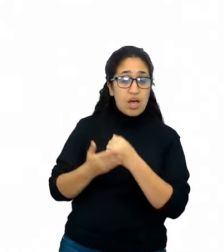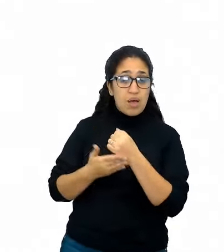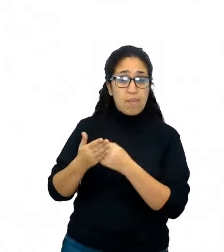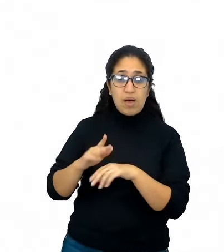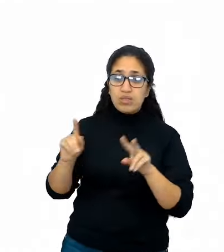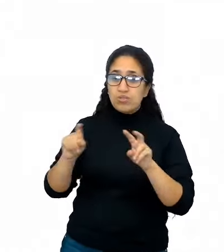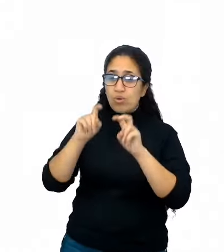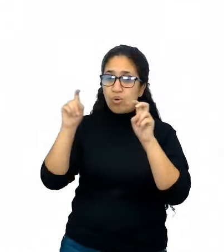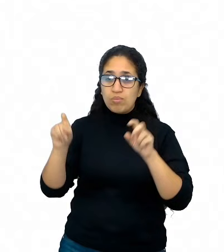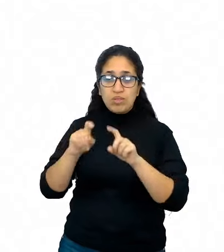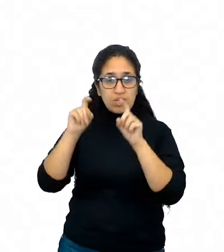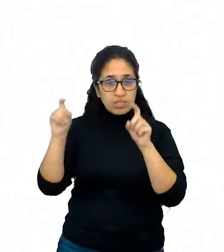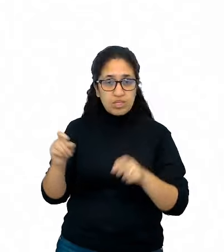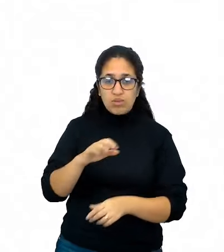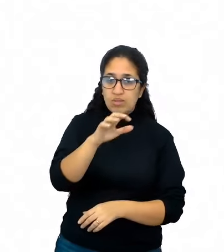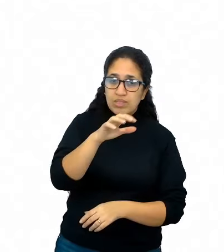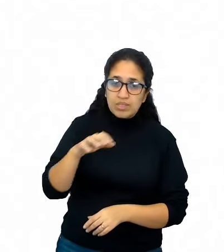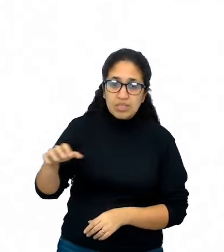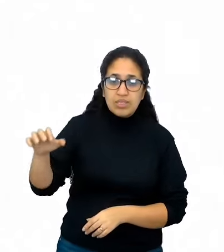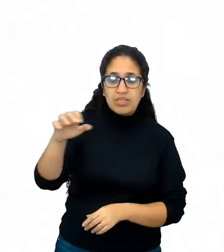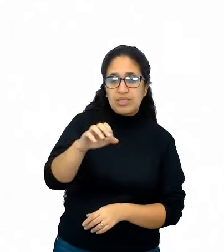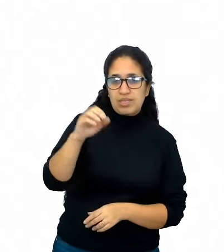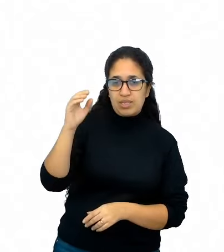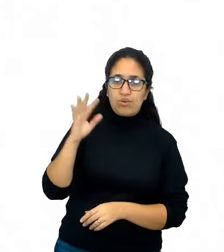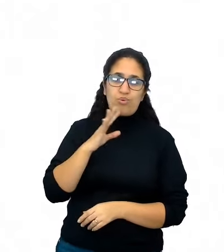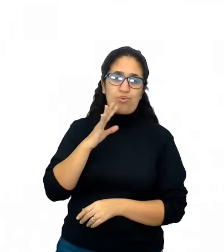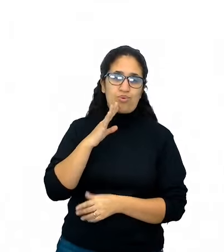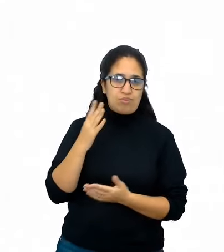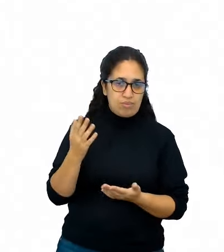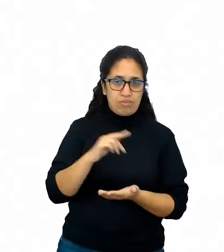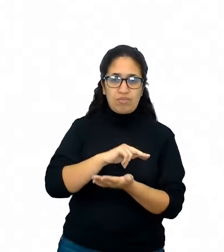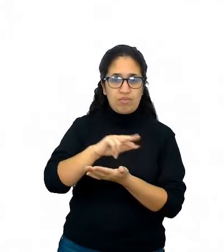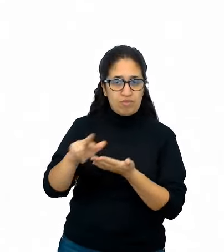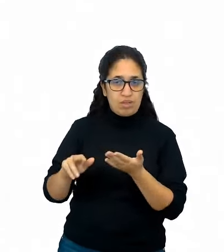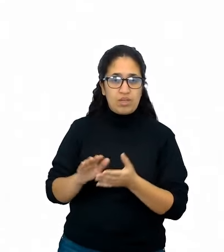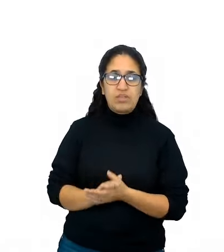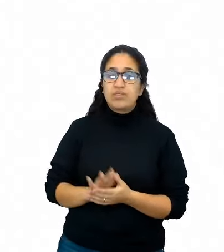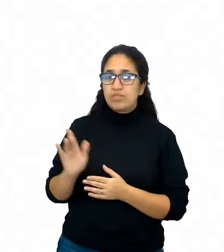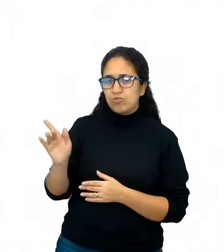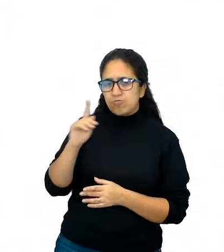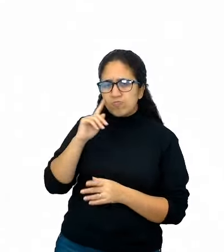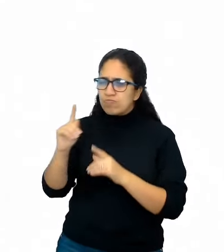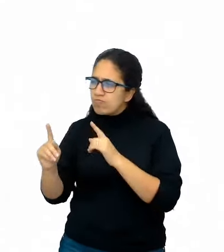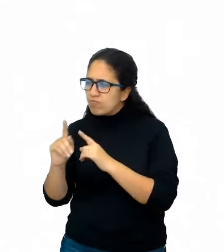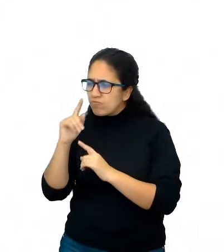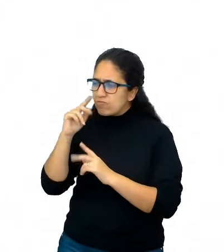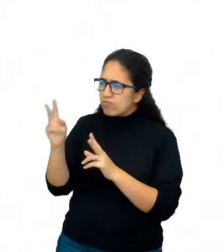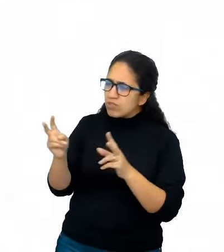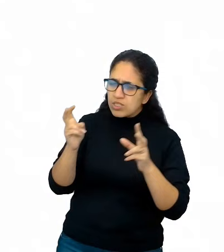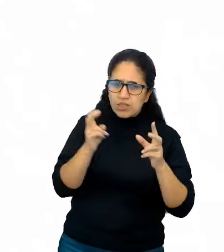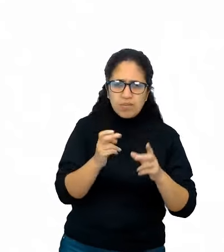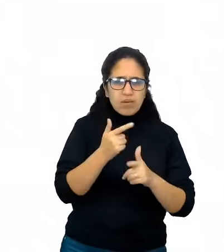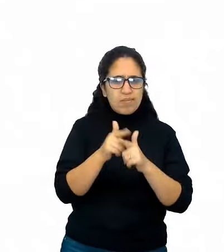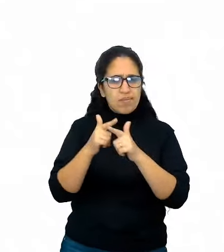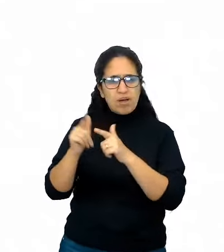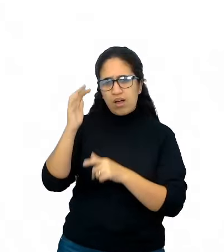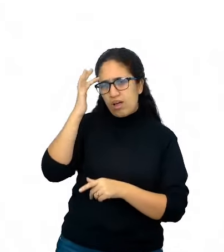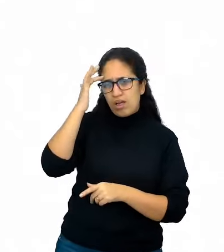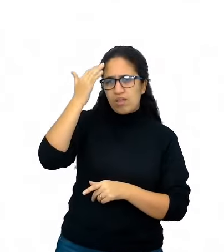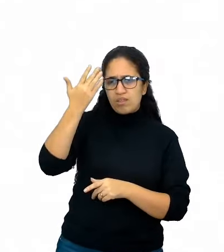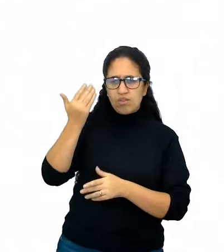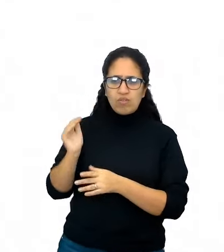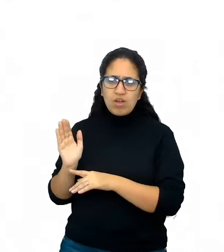computação nas mais diversas áreas do conhecimento, com a finalidade de identificar e resolver problemas,